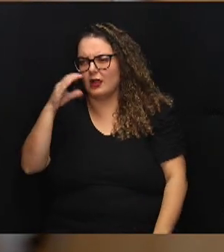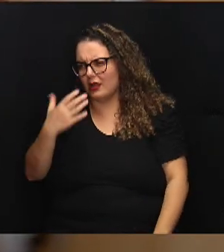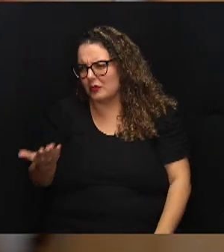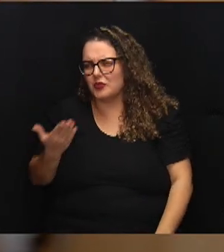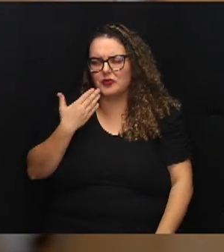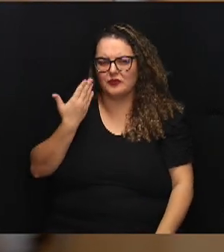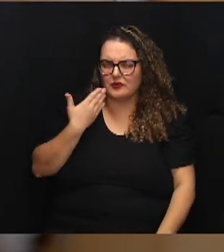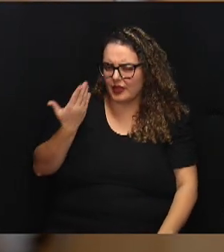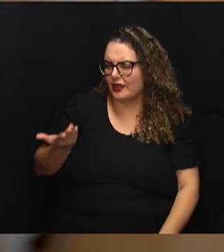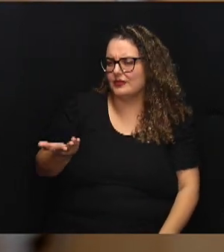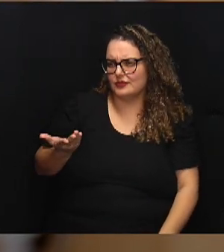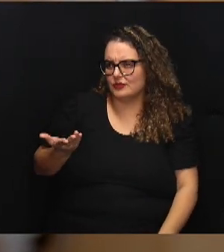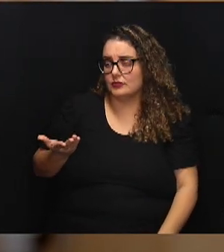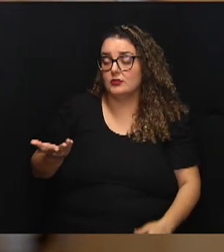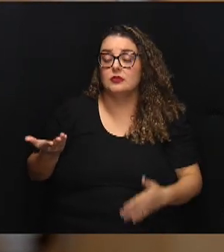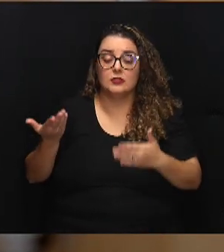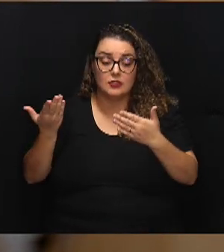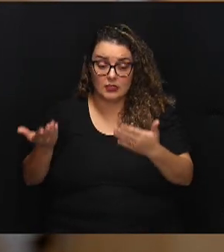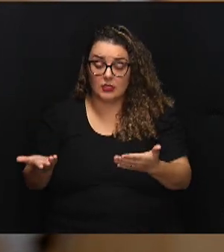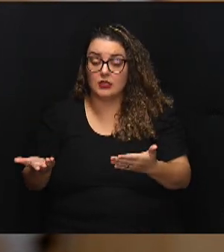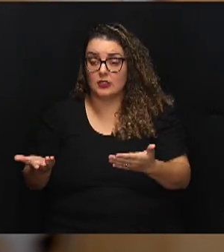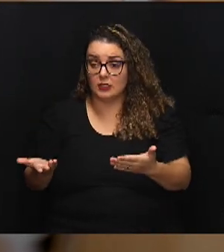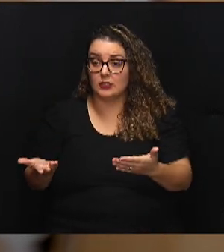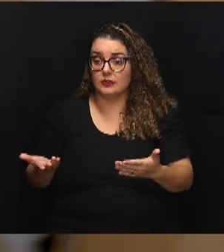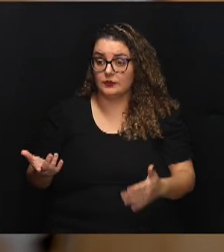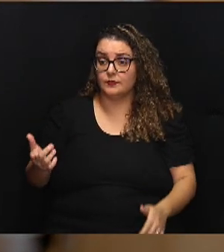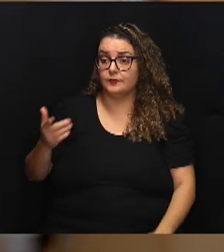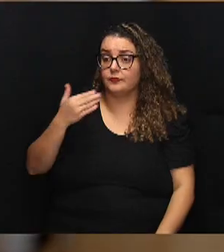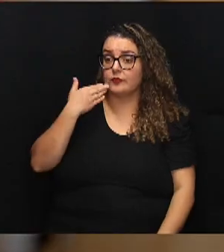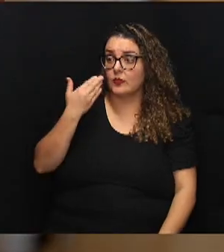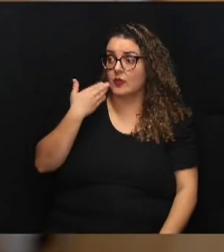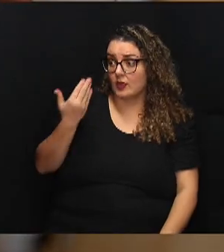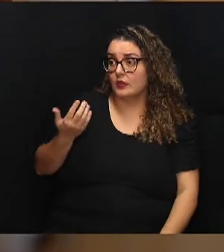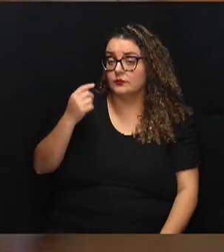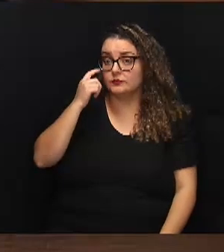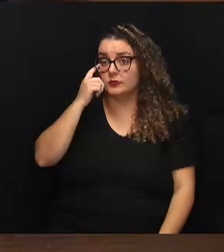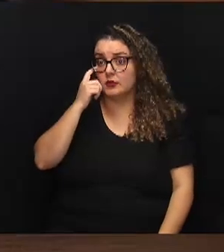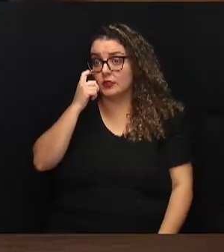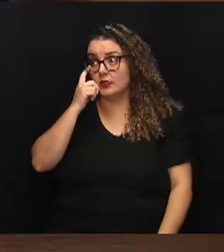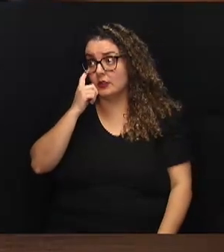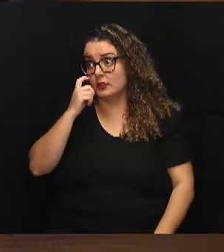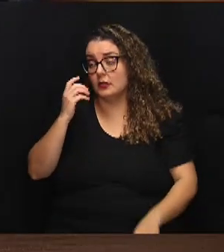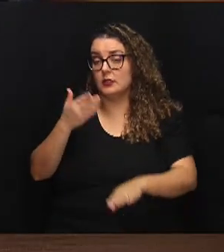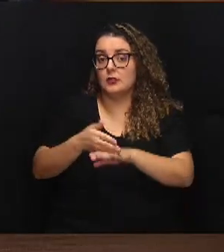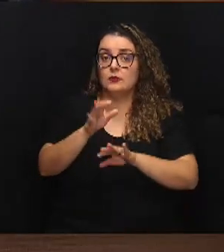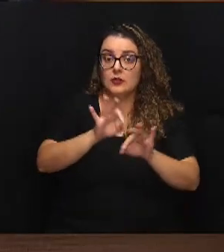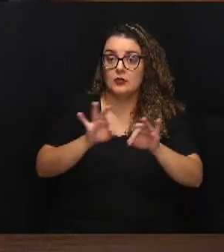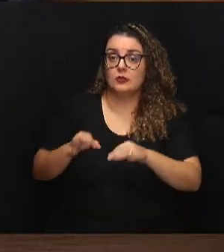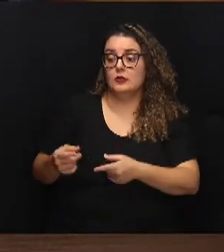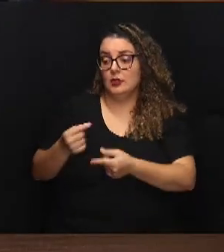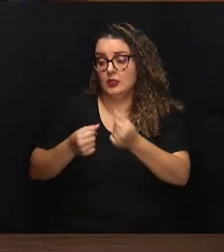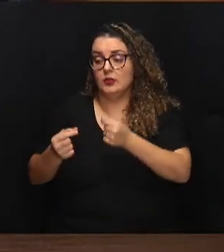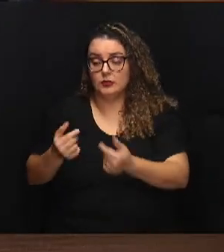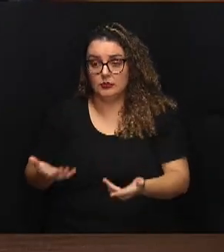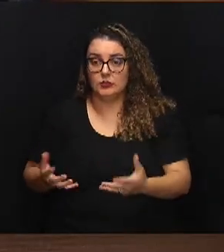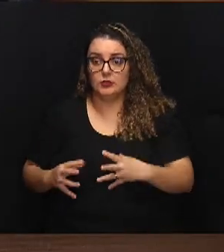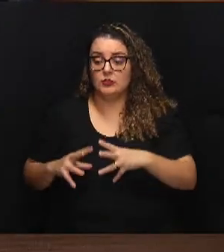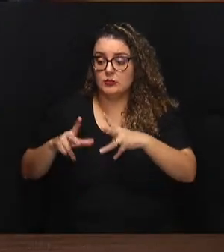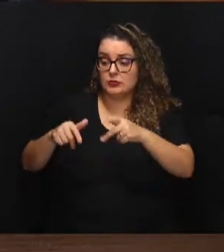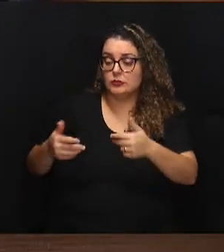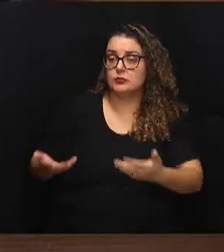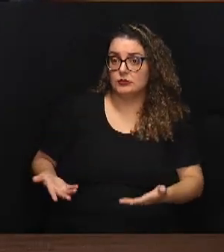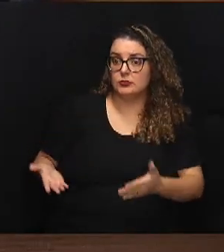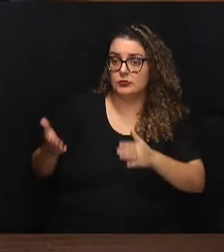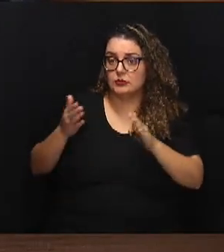prático e com isso vai facilitar muito esse acesso e essa organização financeira em todo